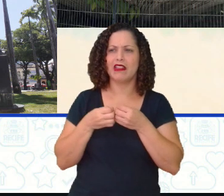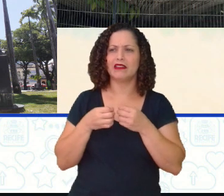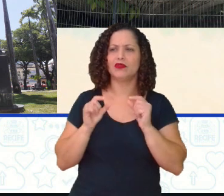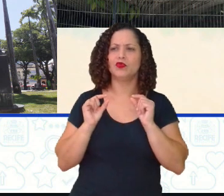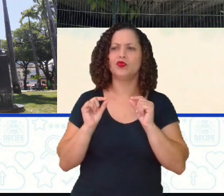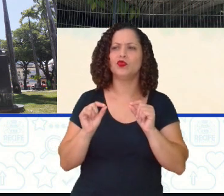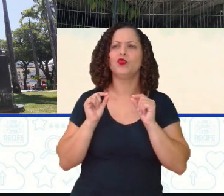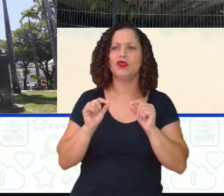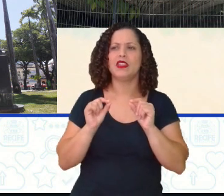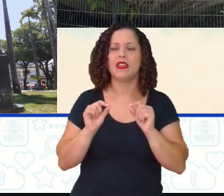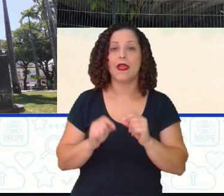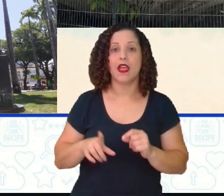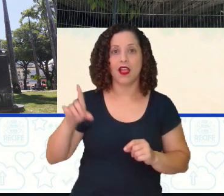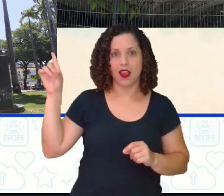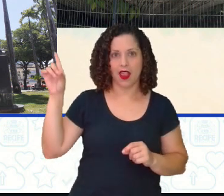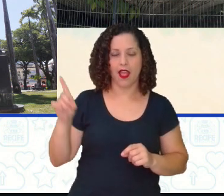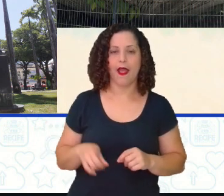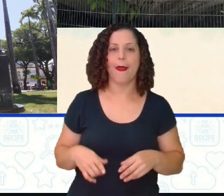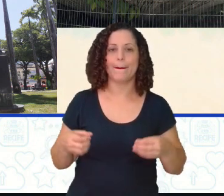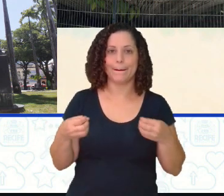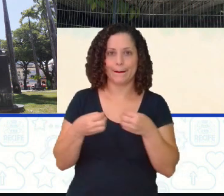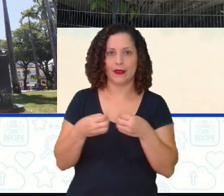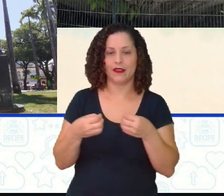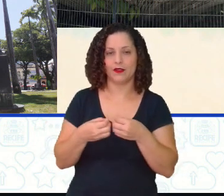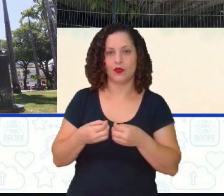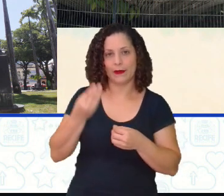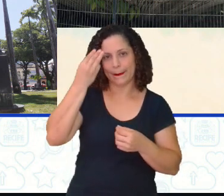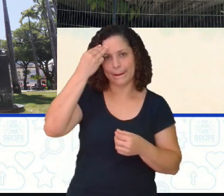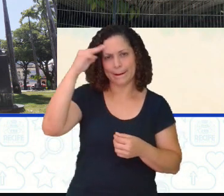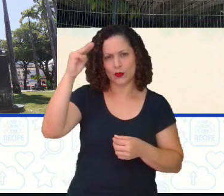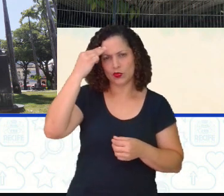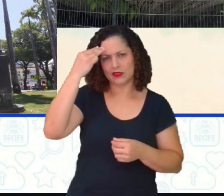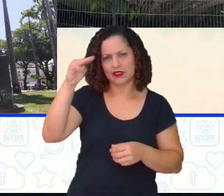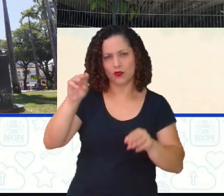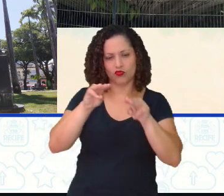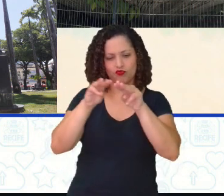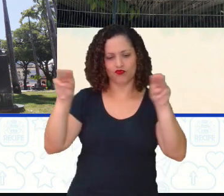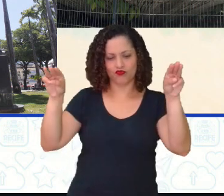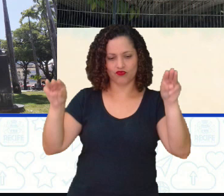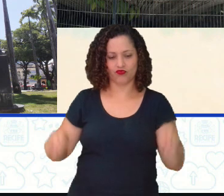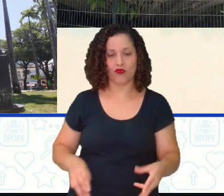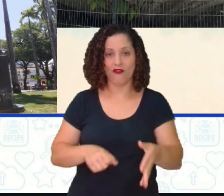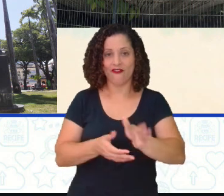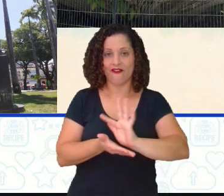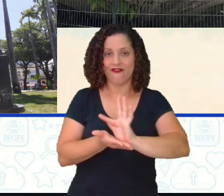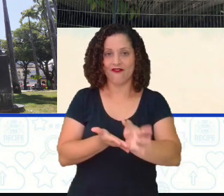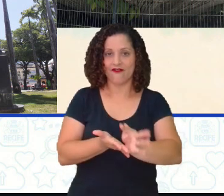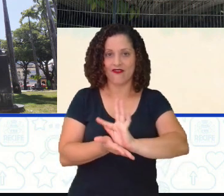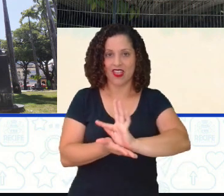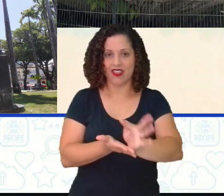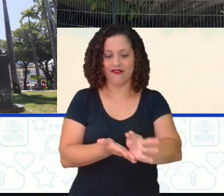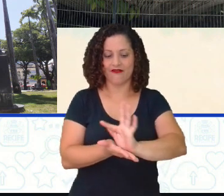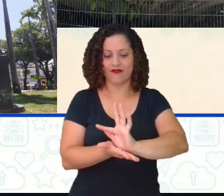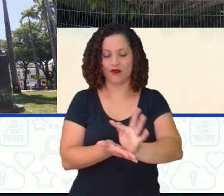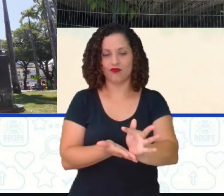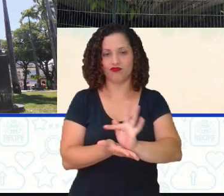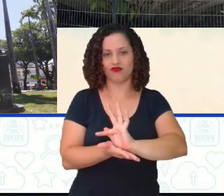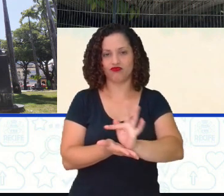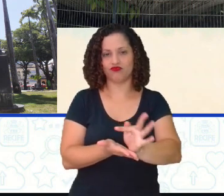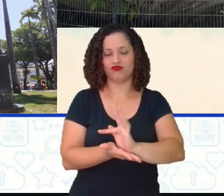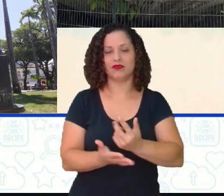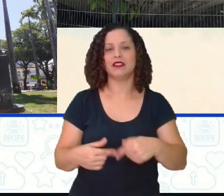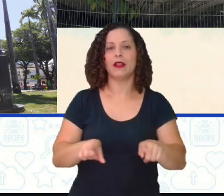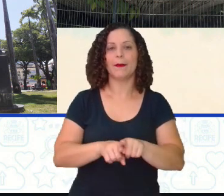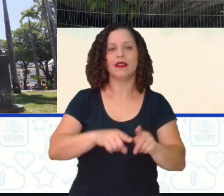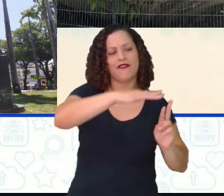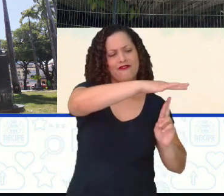lá do Paço do Frevo, o Museu do Frevo. E existem também outros pontos. Tem feirinhas no final de semana, com alimentos,